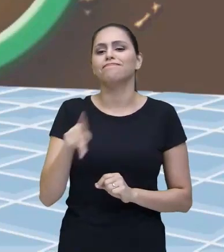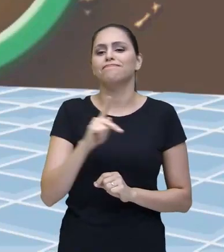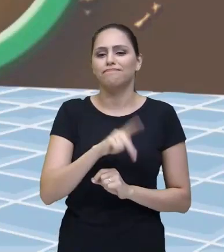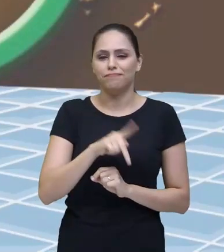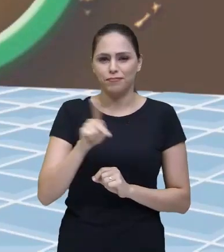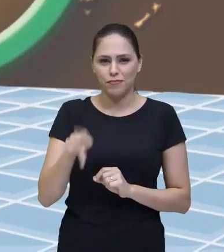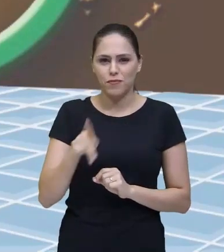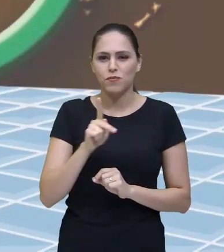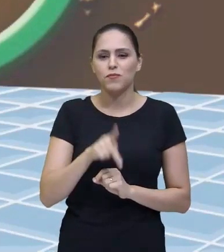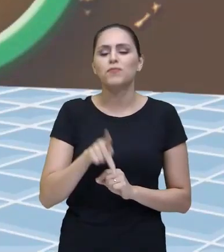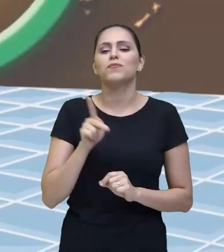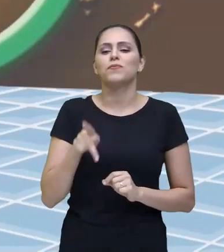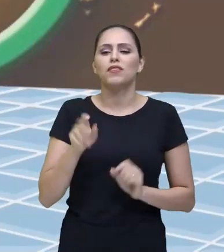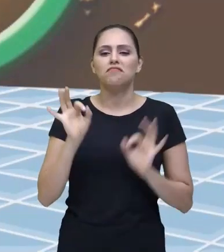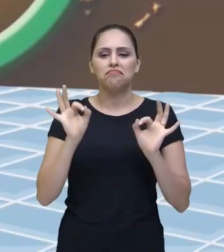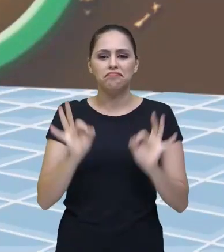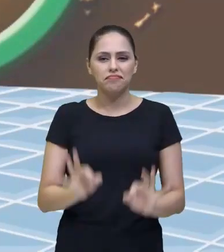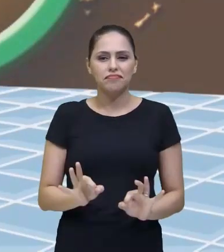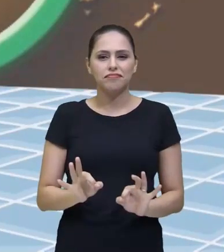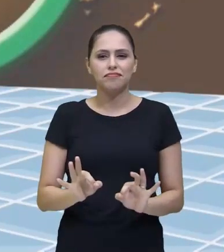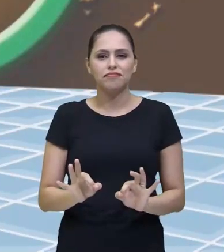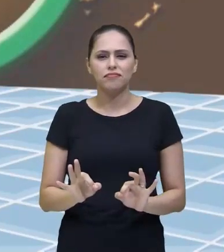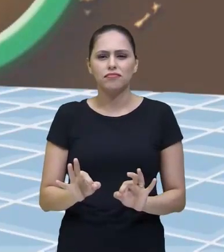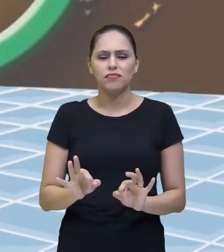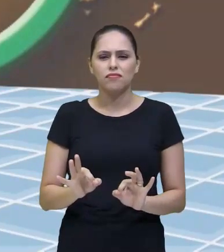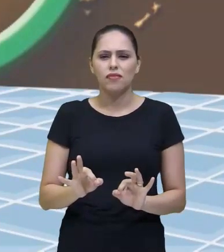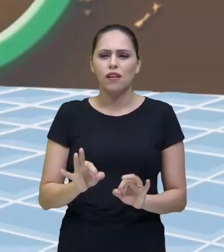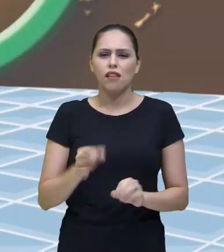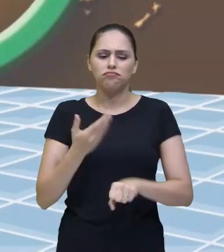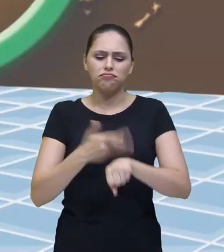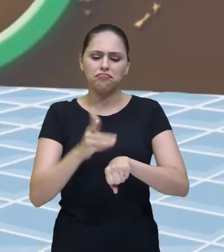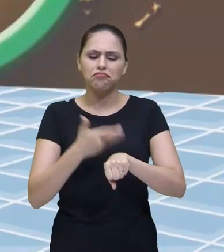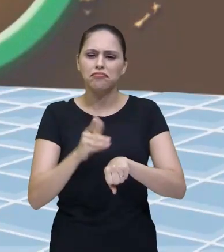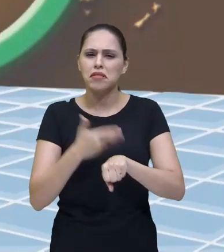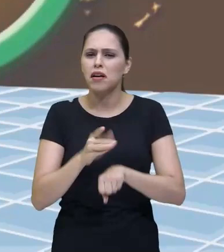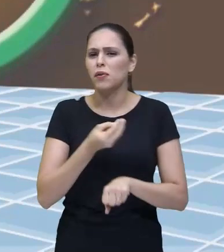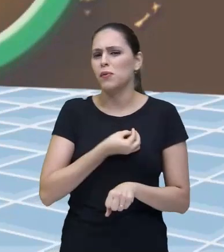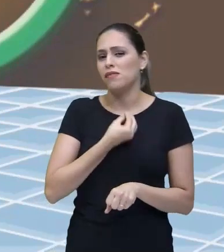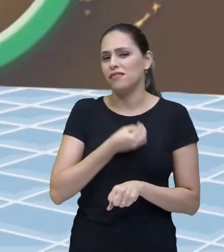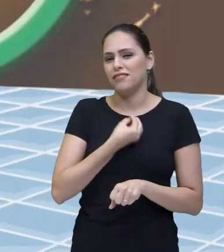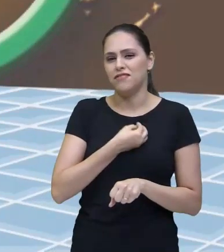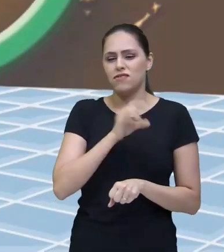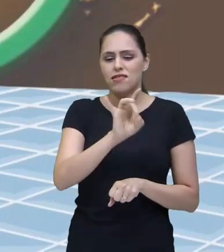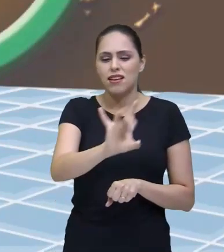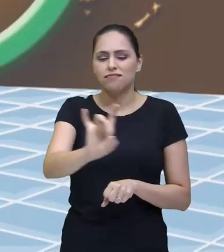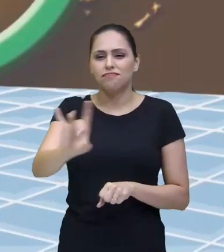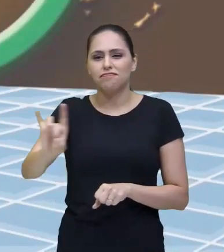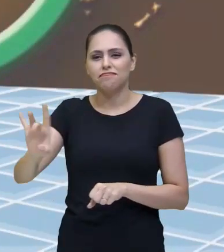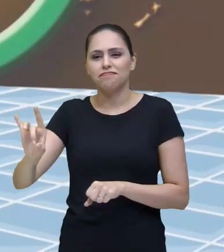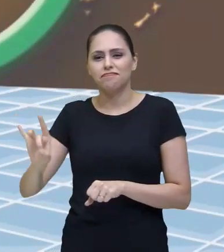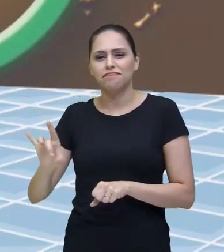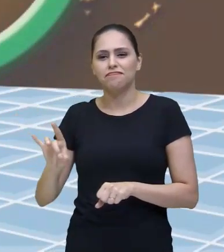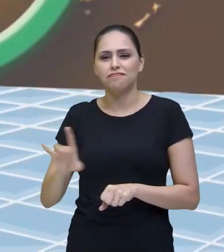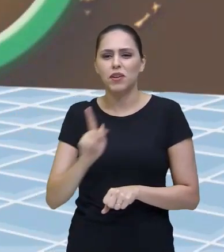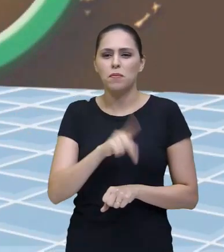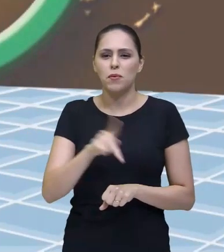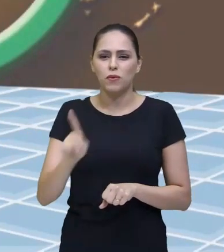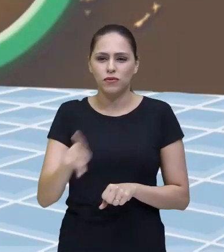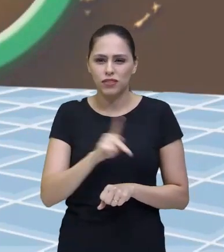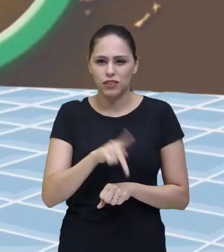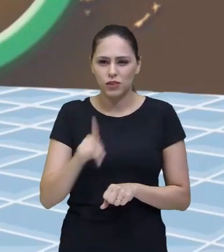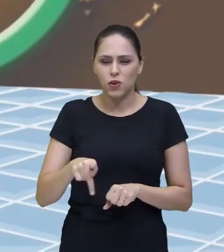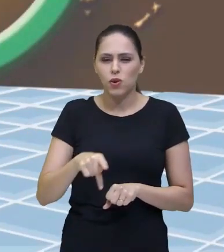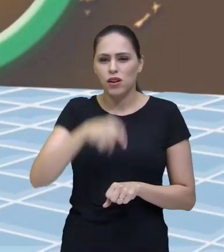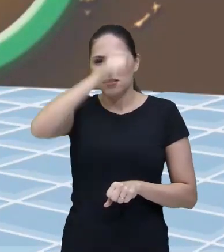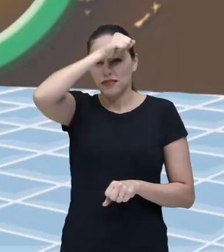professora. Isso. As nossas maiores treinadoras da vida. Então, para homenagear todas as professoras da Rede Municipal de Ensino